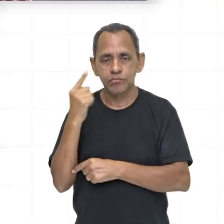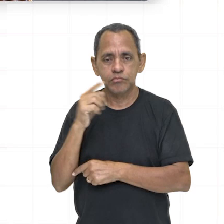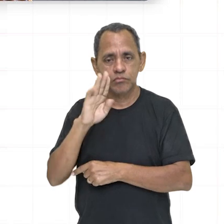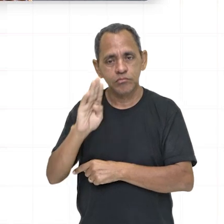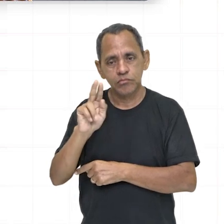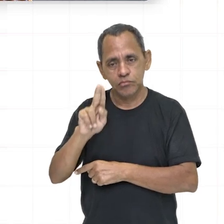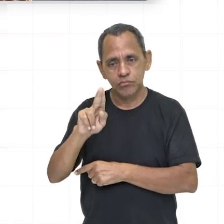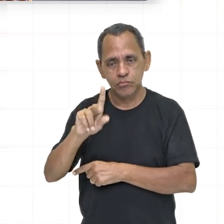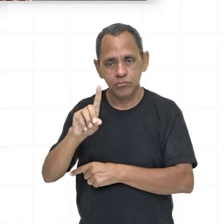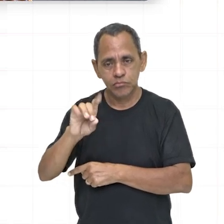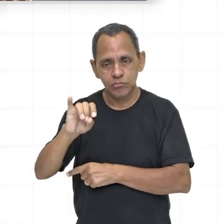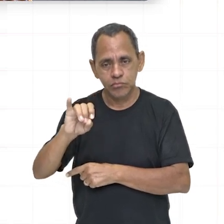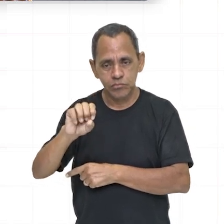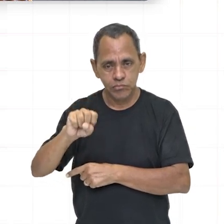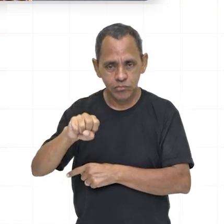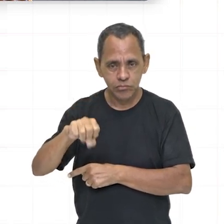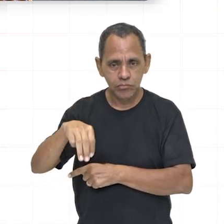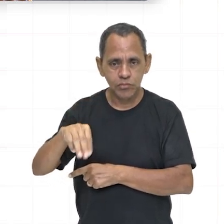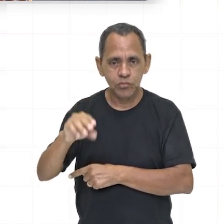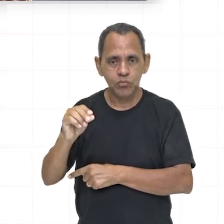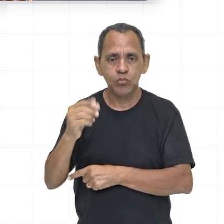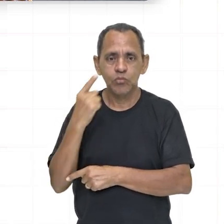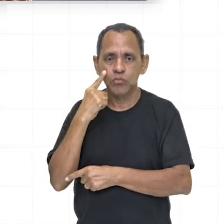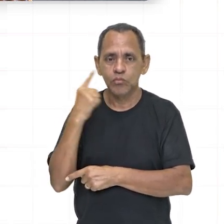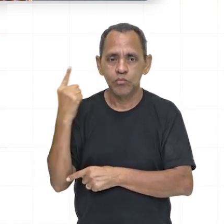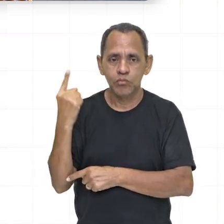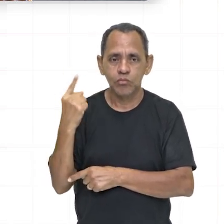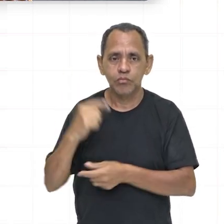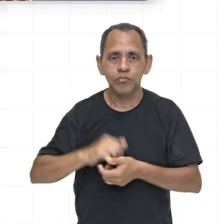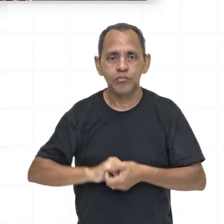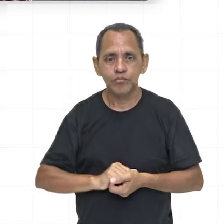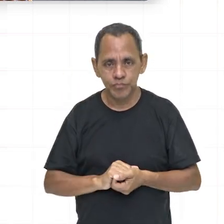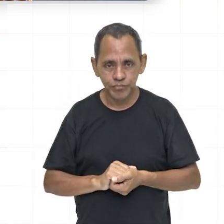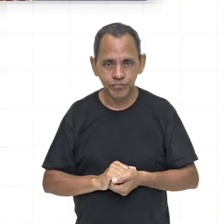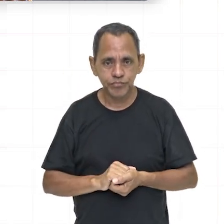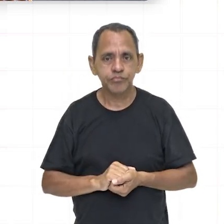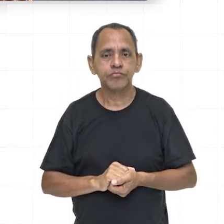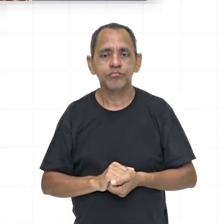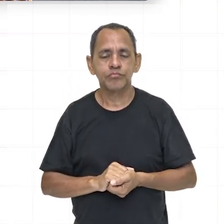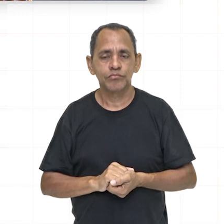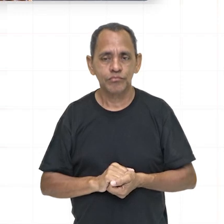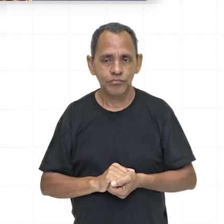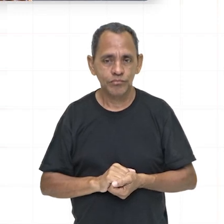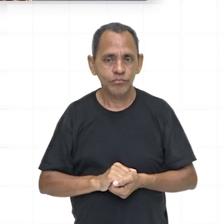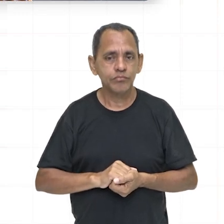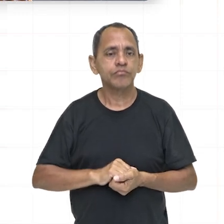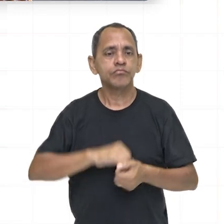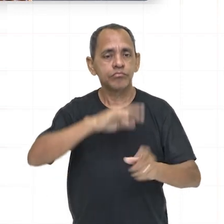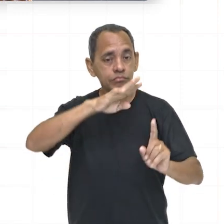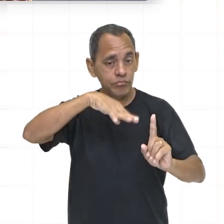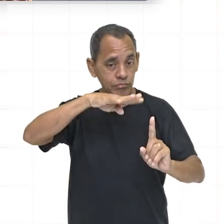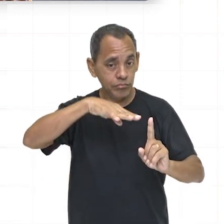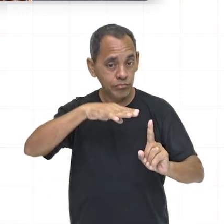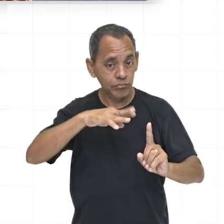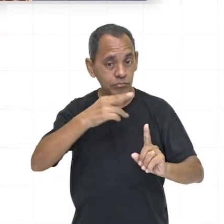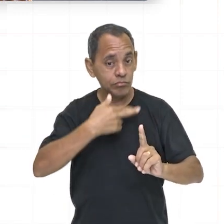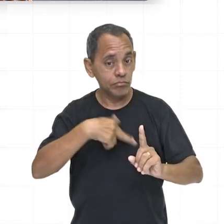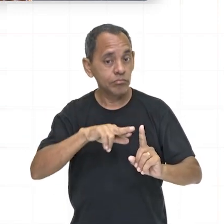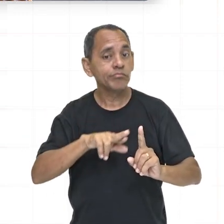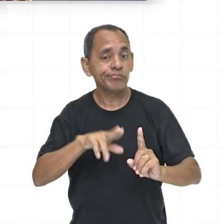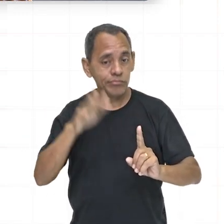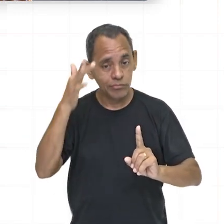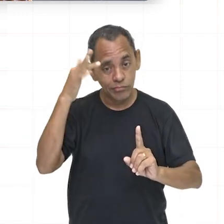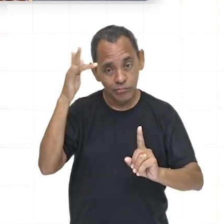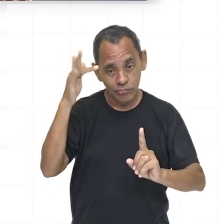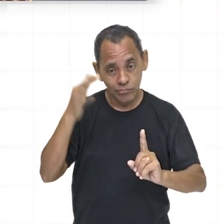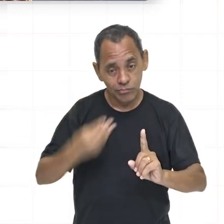Aí está Siddhartha Gautama, o grande mestre iluminado. O budismo é a religião e filosofia de